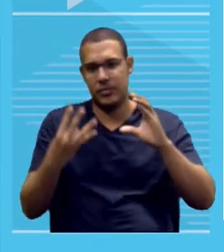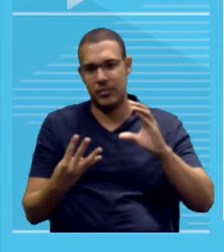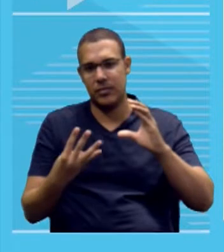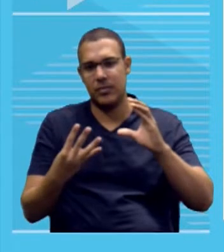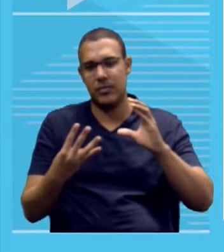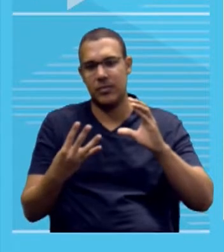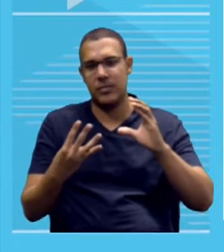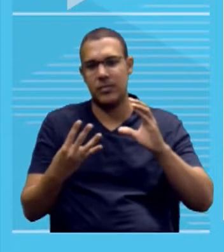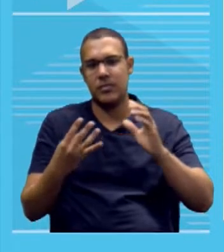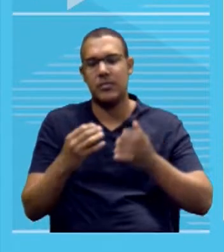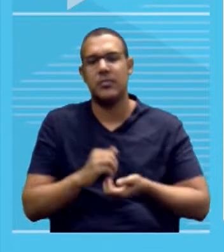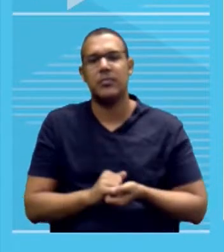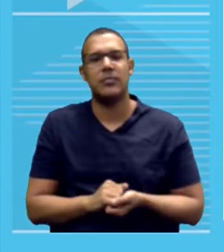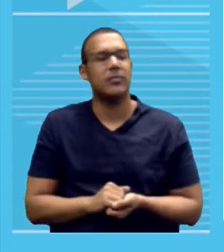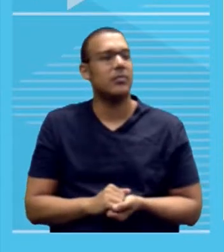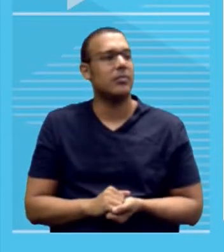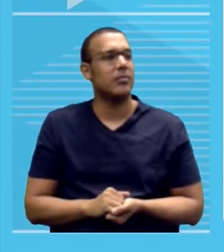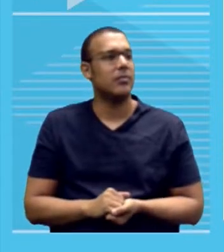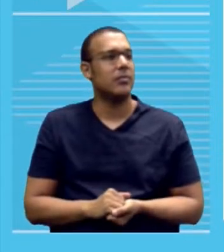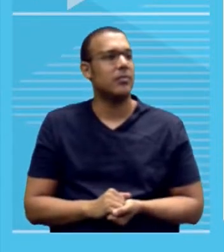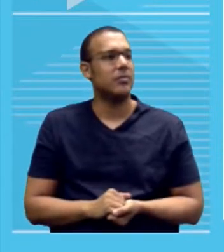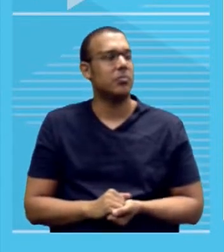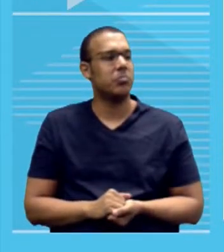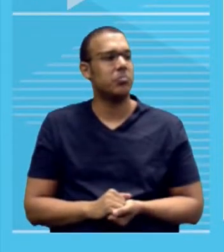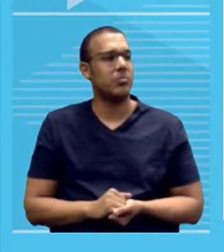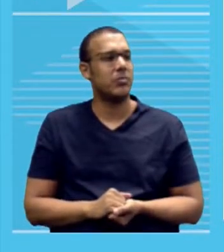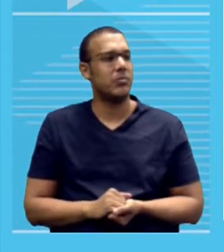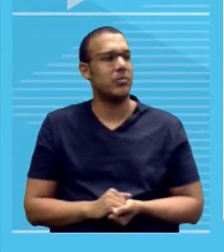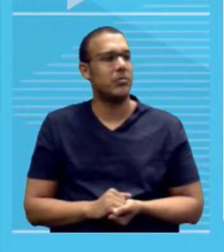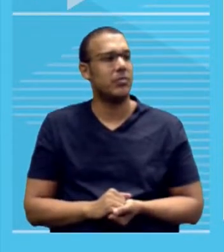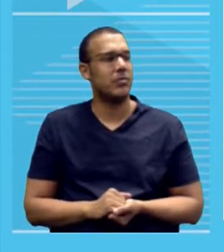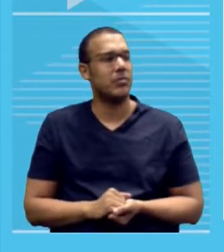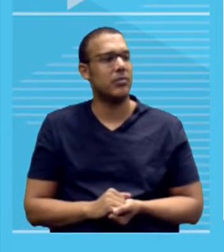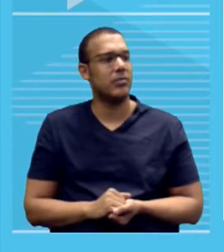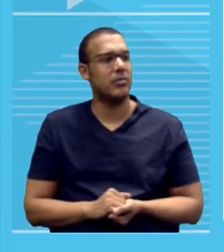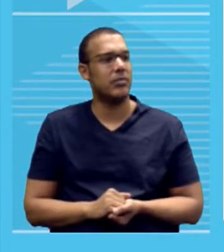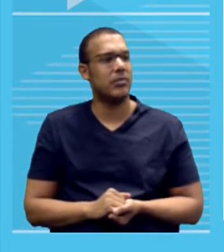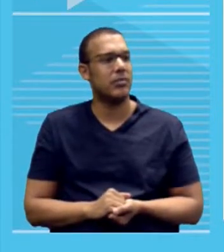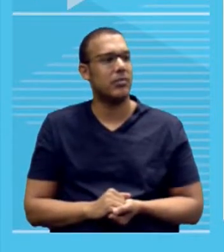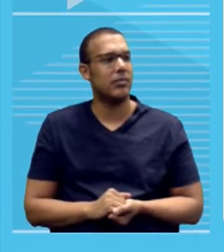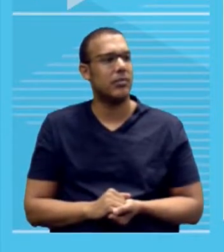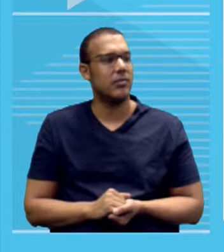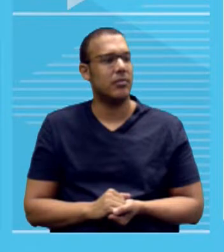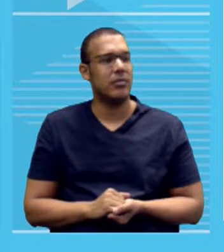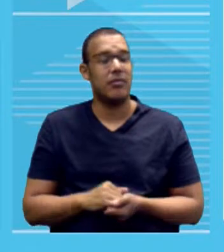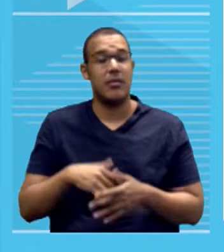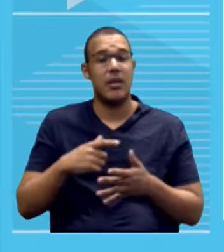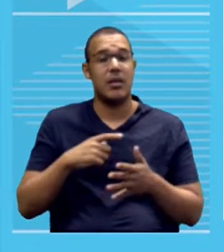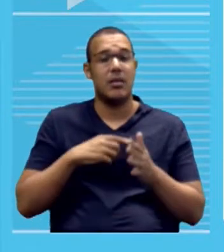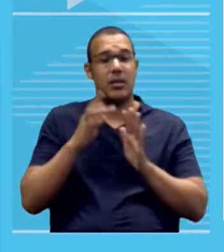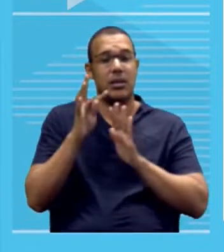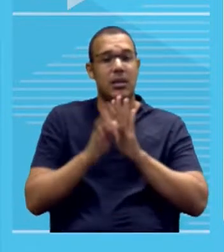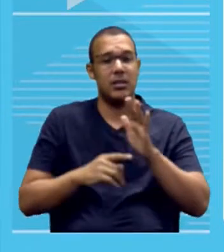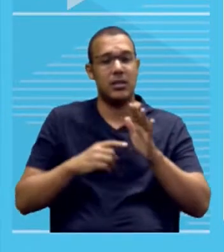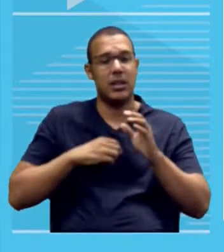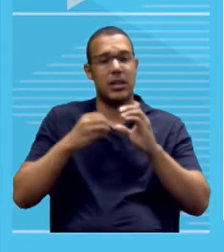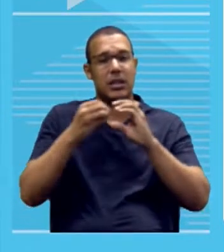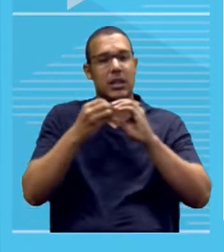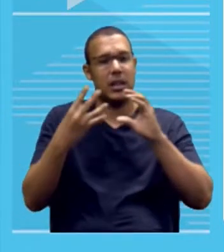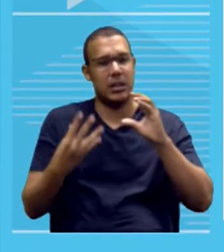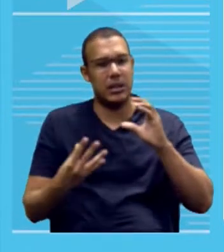comuns que esses textos apresentam a professor Então quer dizer que textos possuem características